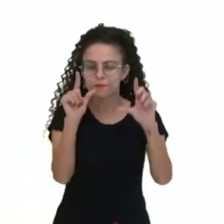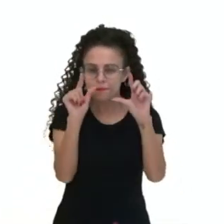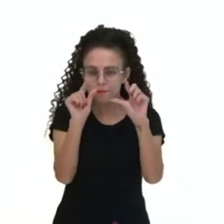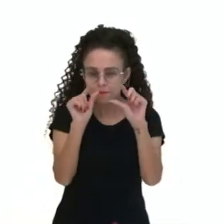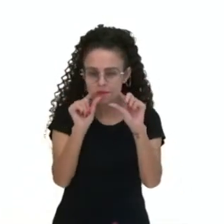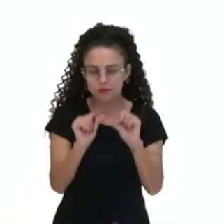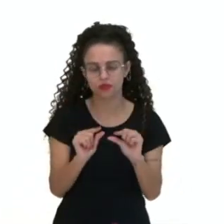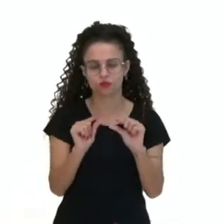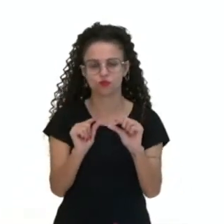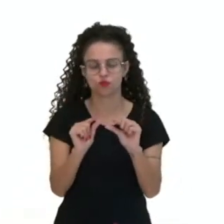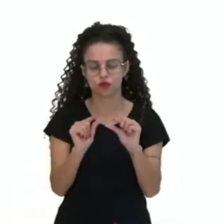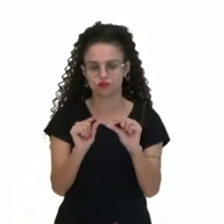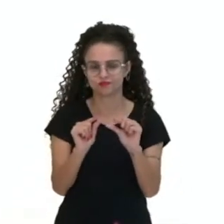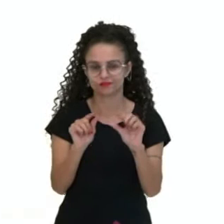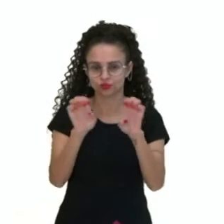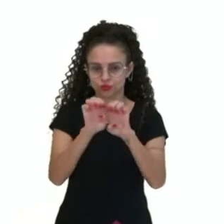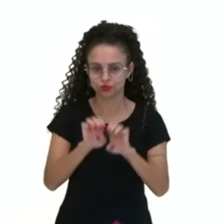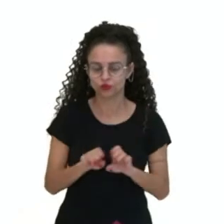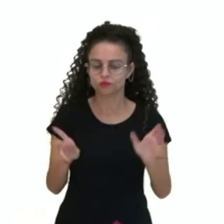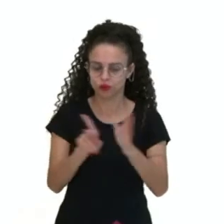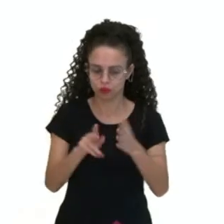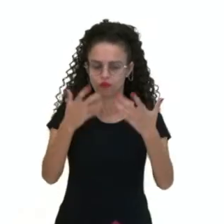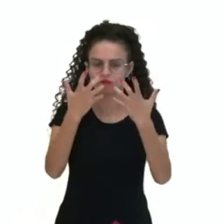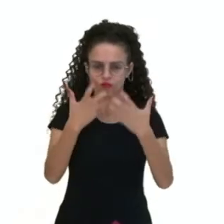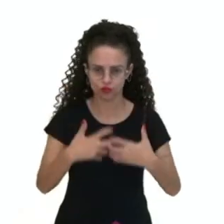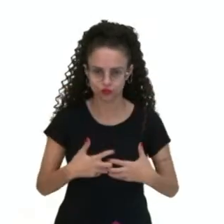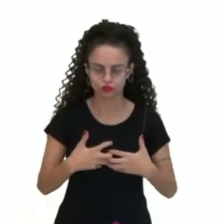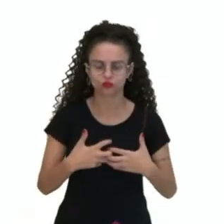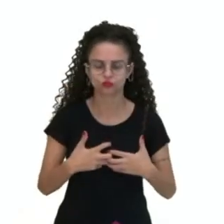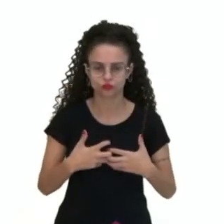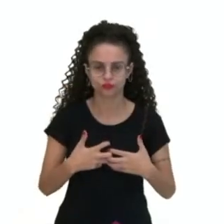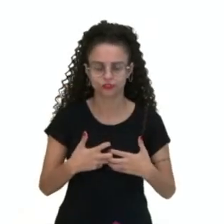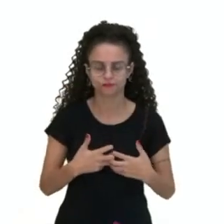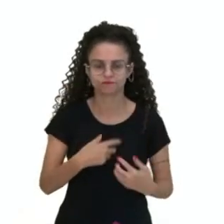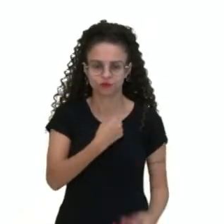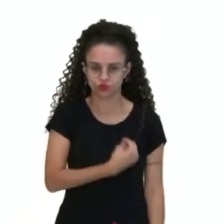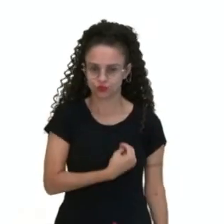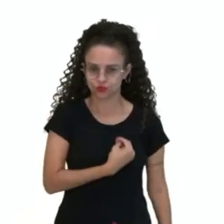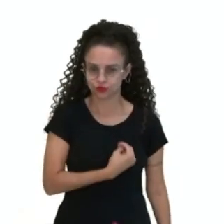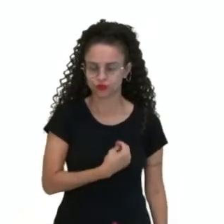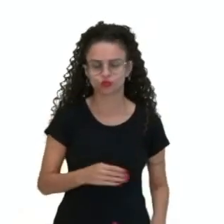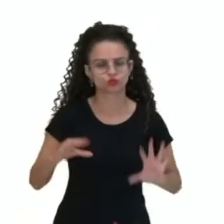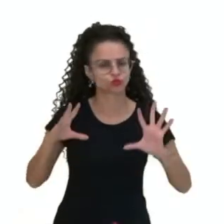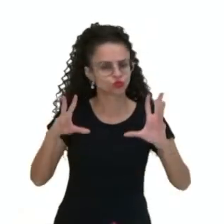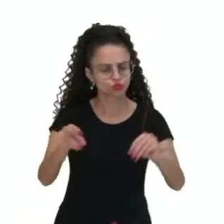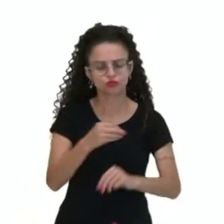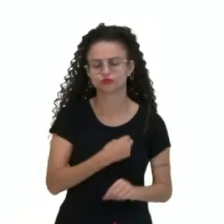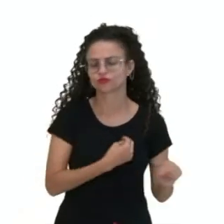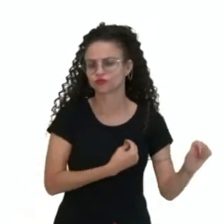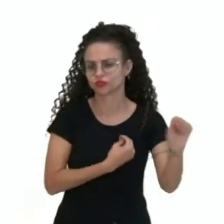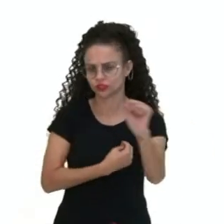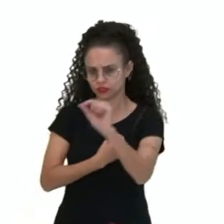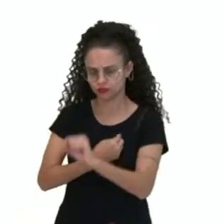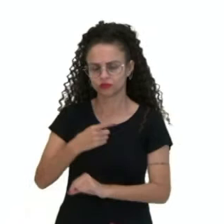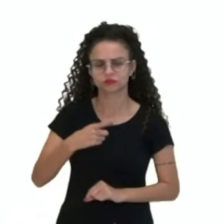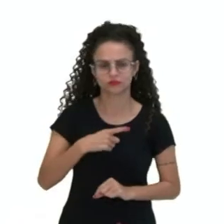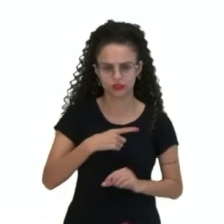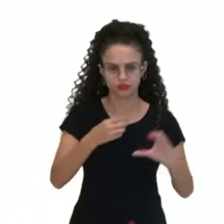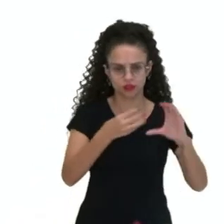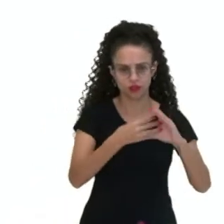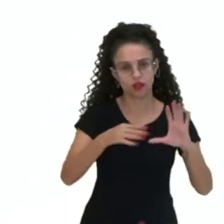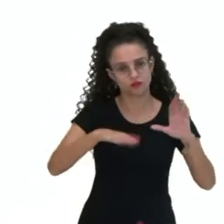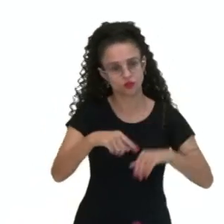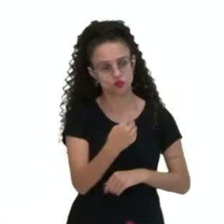estrutura funcional, né? E estrutural de um ser vivo. Então todos os seres vivos possuem célula. Uns têm uma